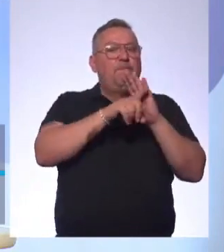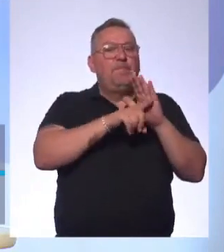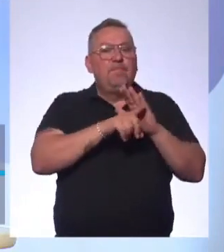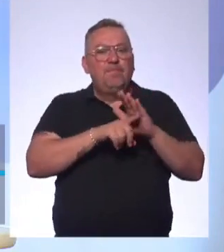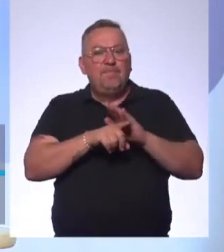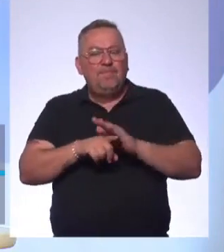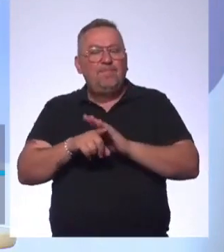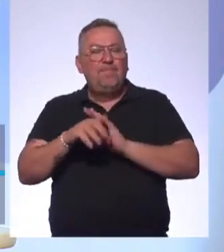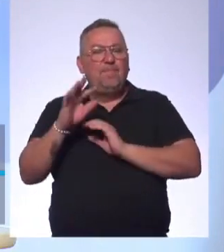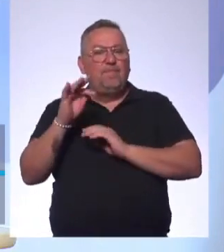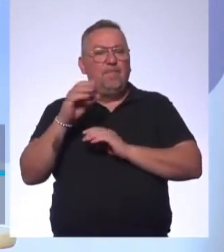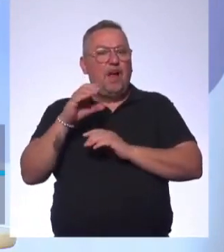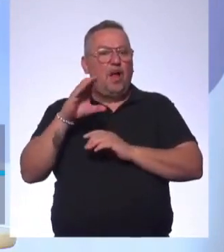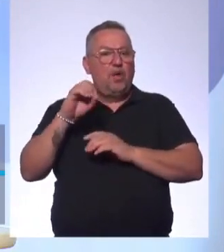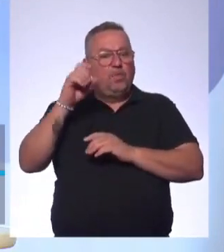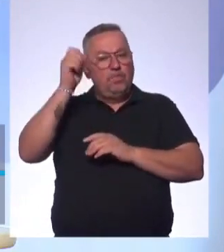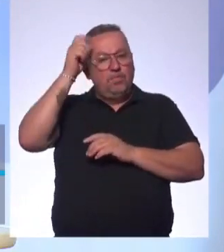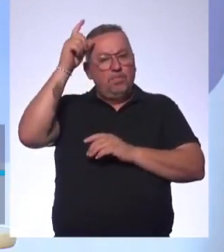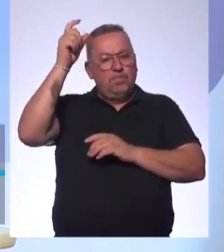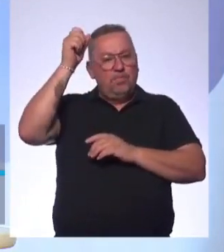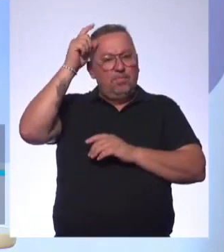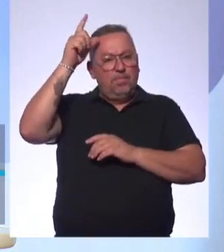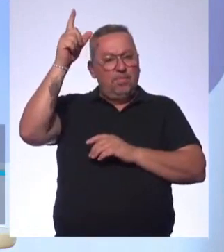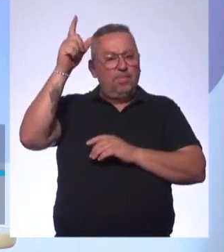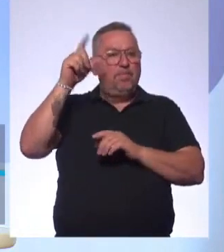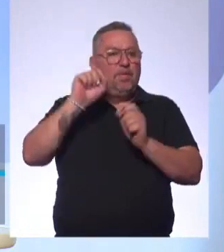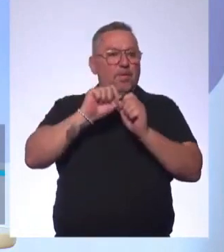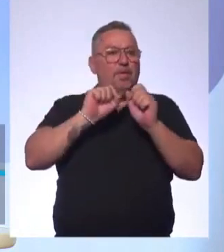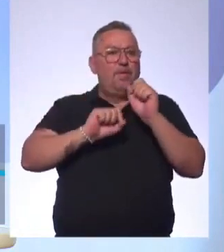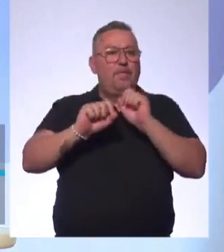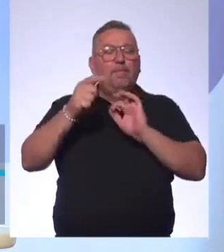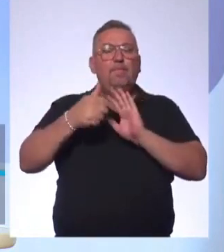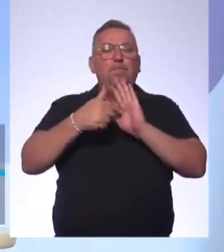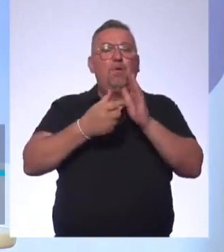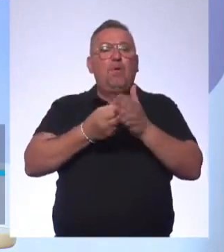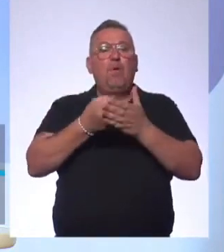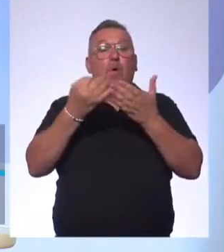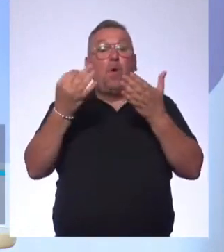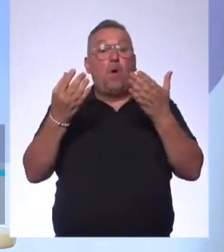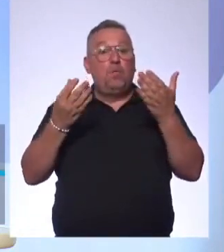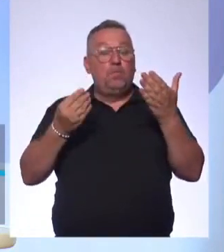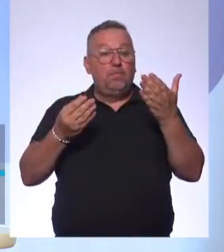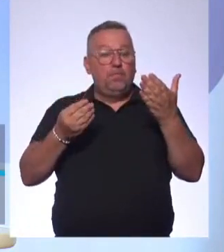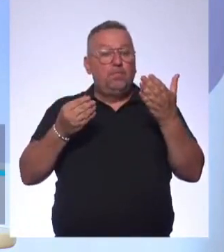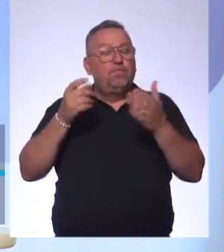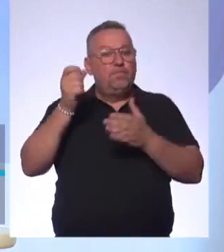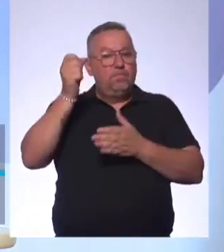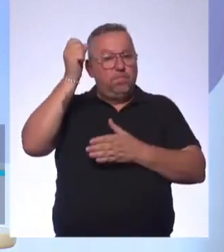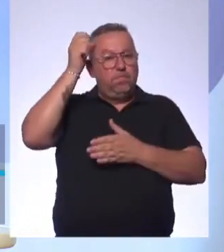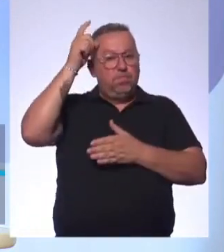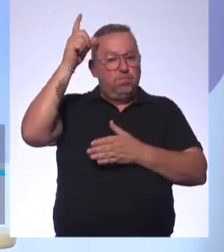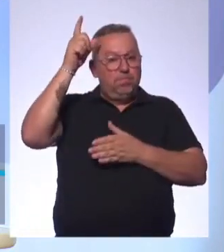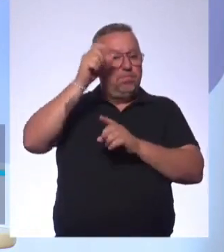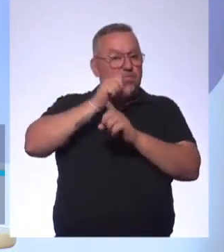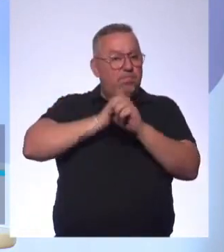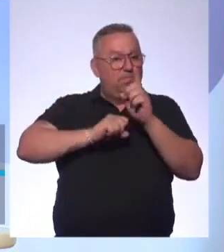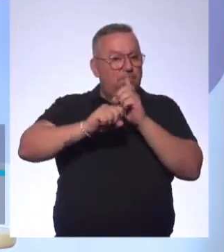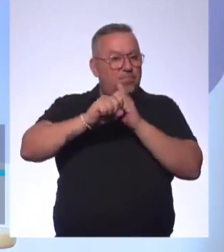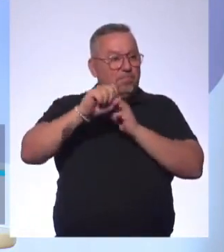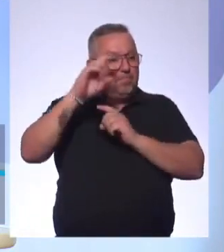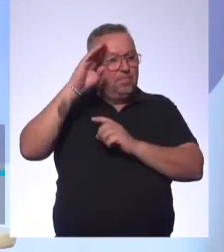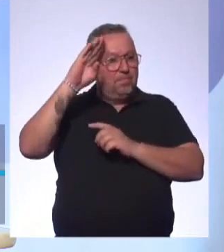questionamentos, fatos, cultura, né? Então aparece bastante aqui a questão da cultura, da socialização,